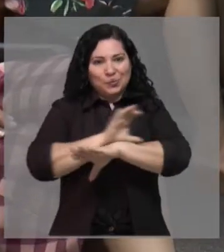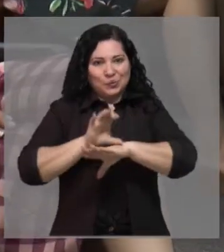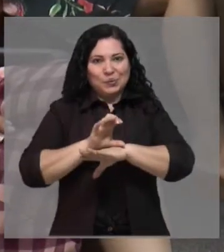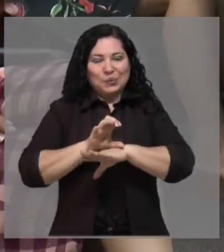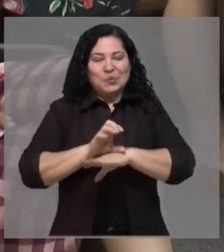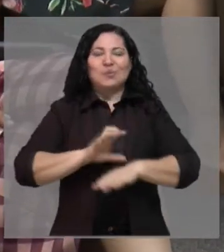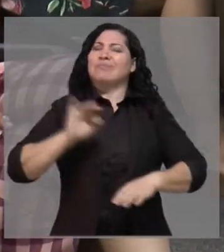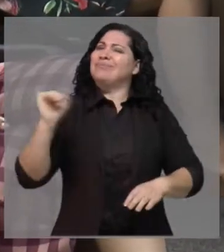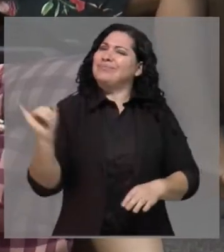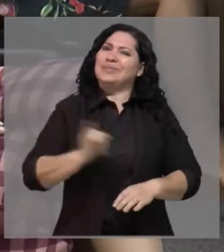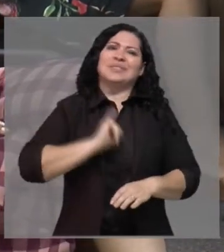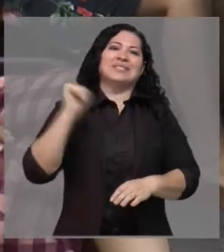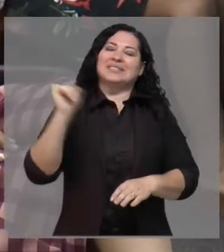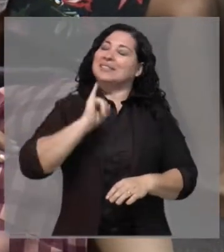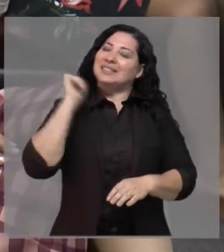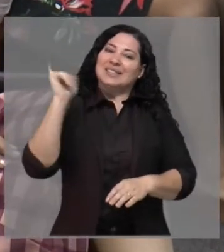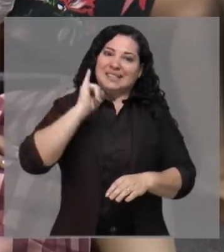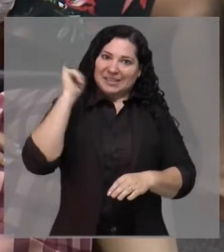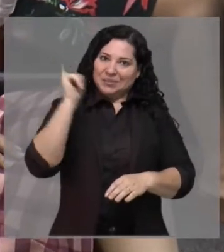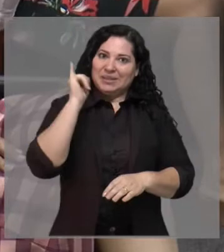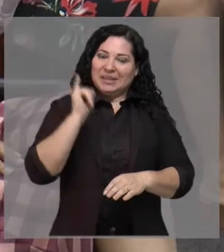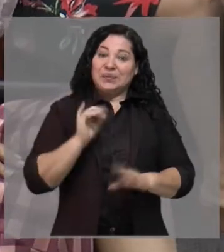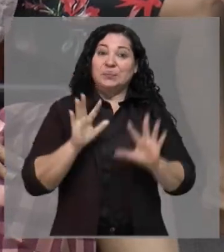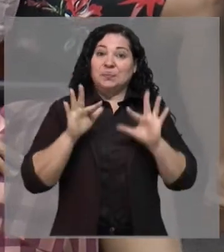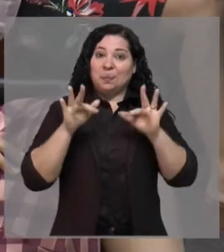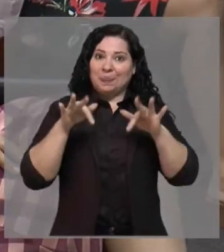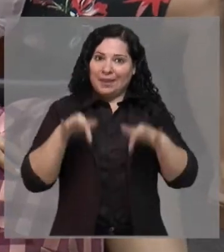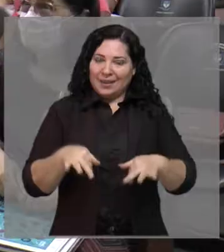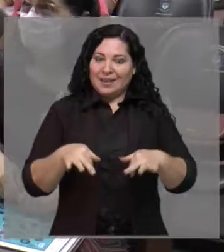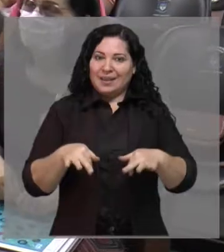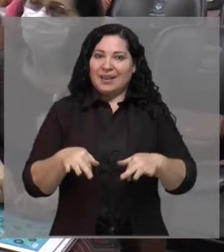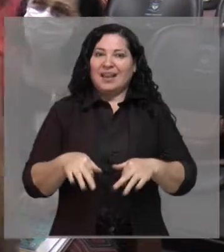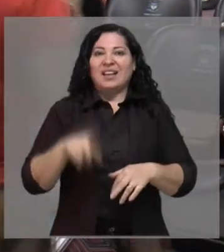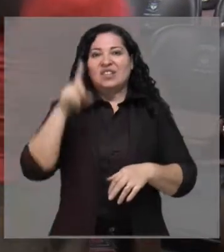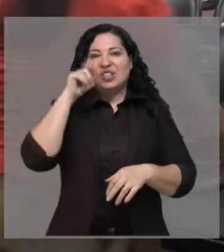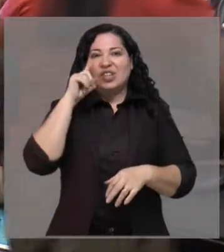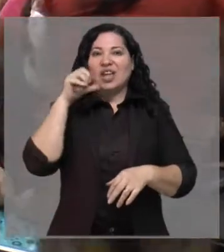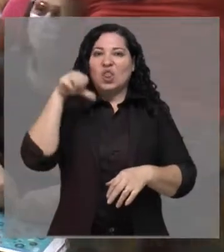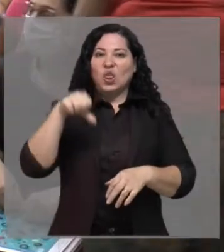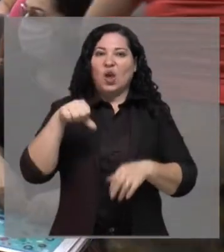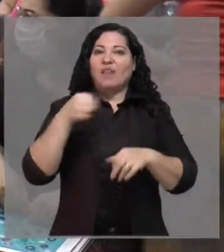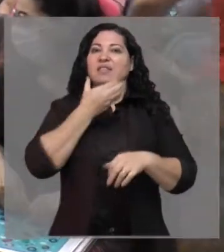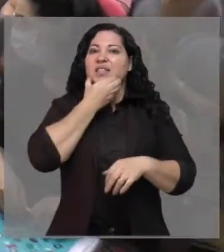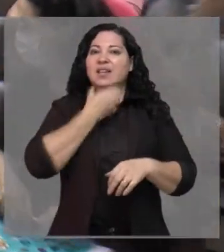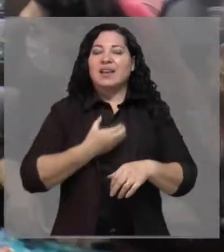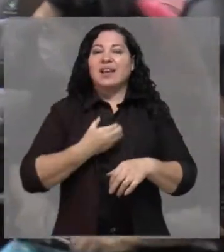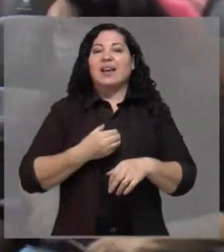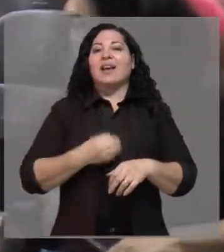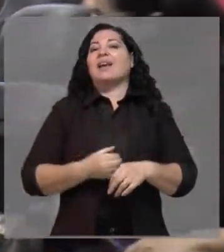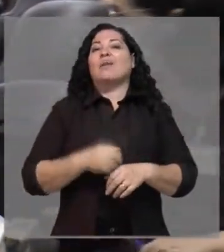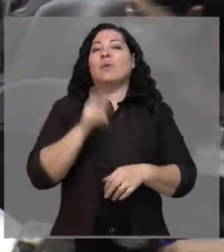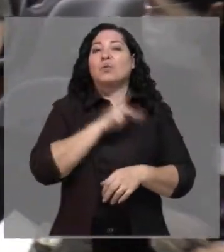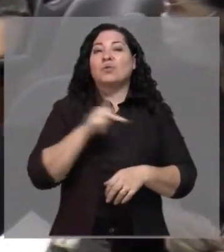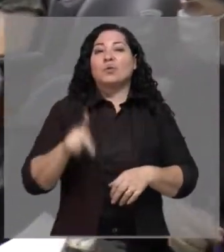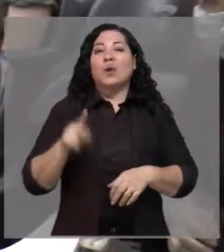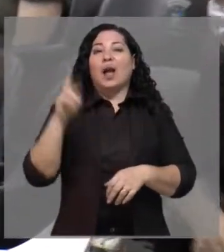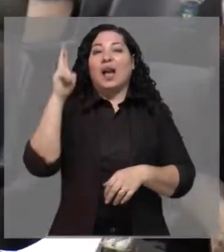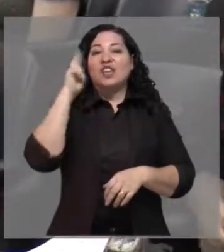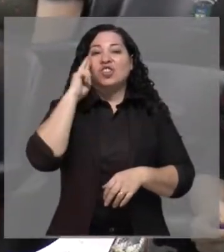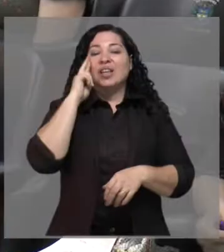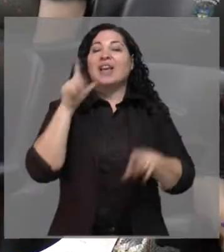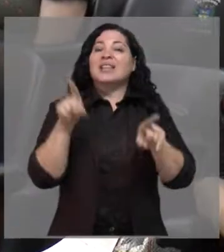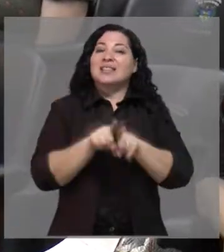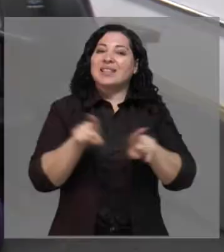que será de grande importância. O término deste curso será 9 de dezembro, com a professora Maria Regina Pascoal